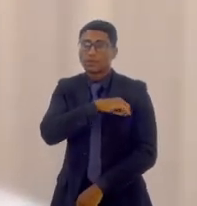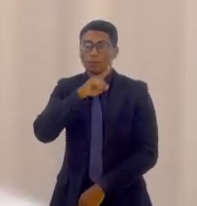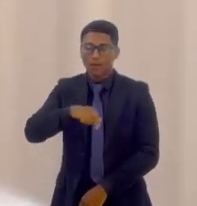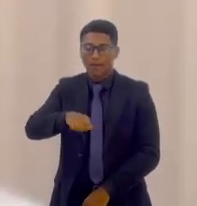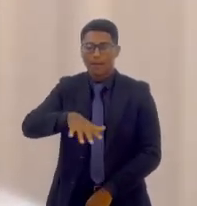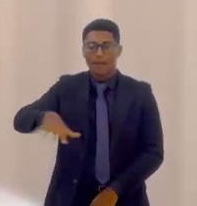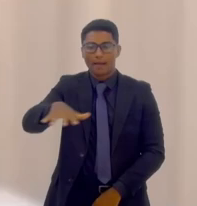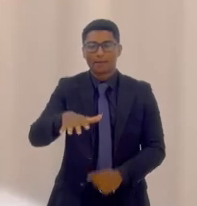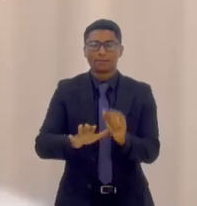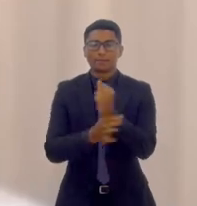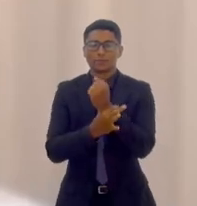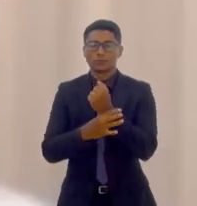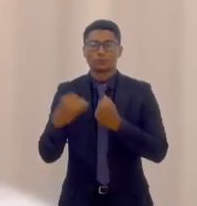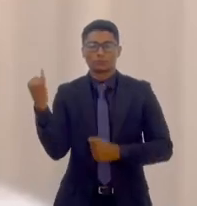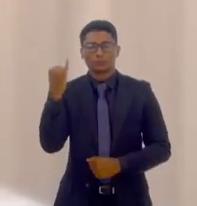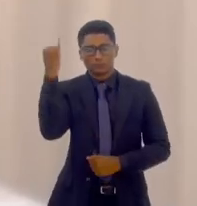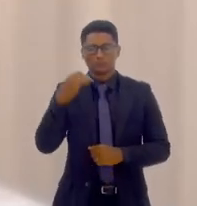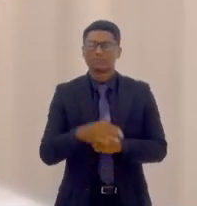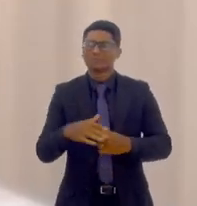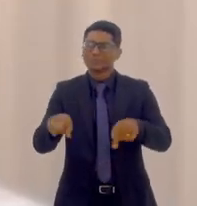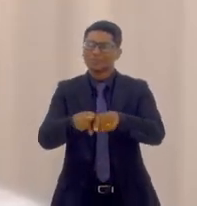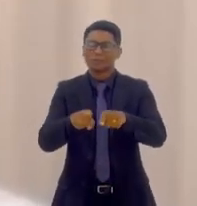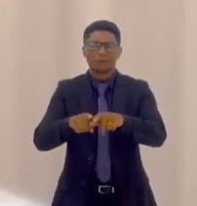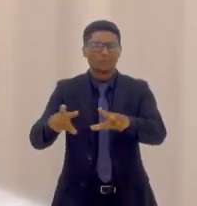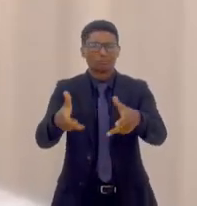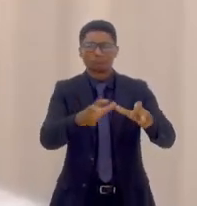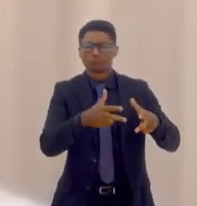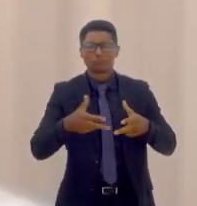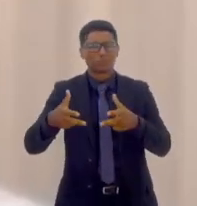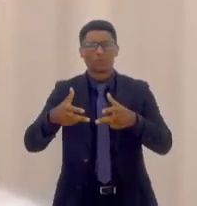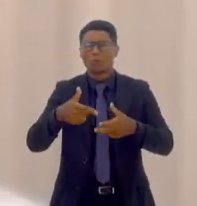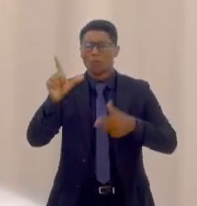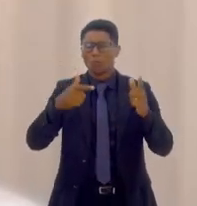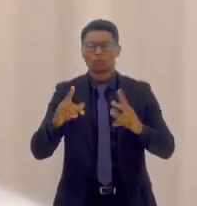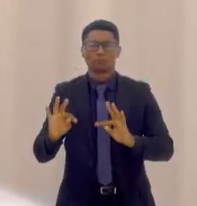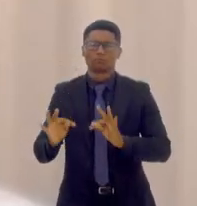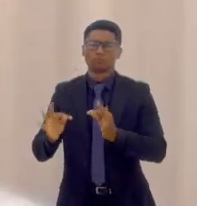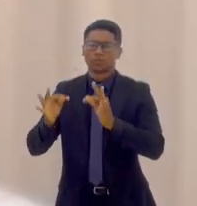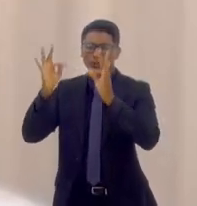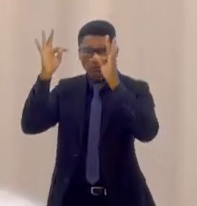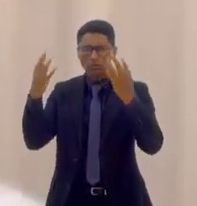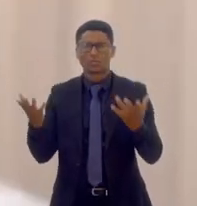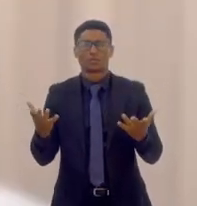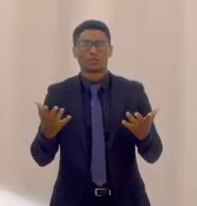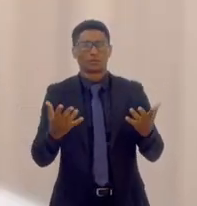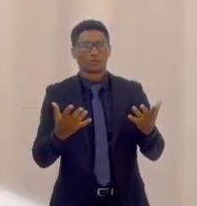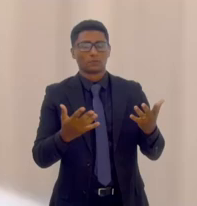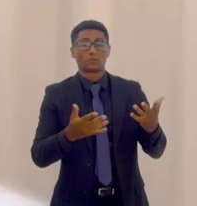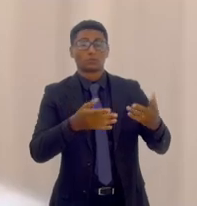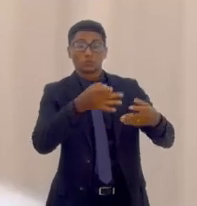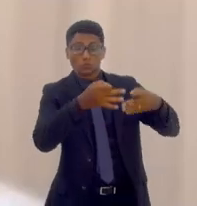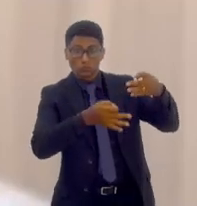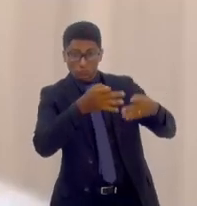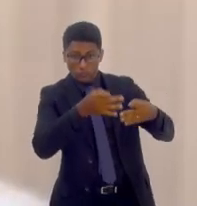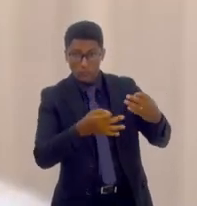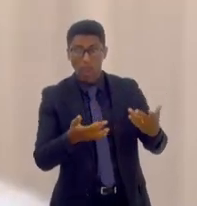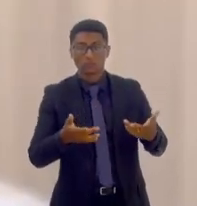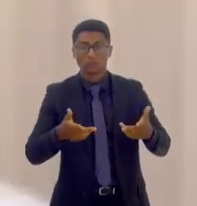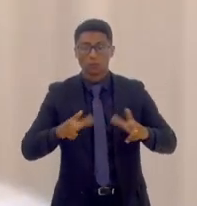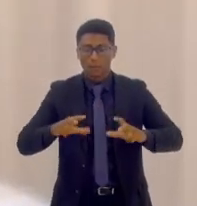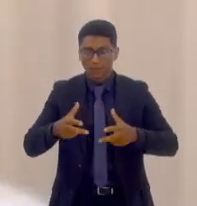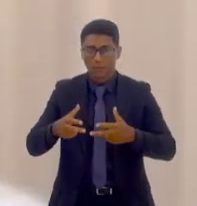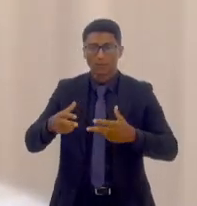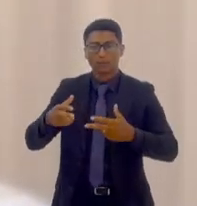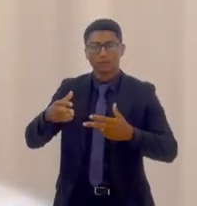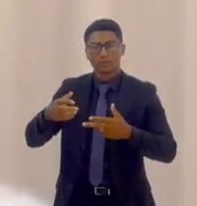muito forte na área de seguros e resseguros. Mas aí temos todos os outros comitês, entretenimento, tecnologia, o Comitê Jurídico, que é um comitê